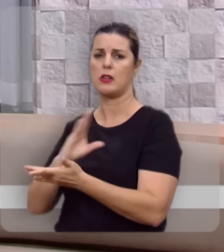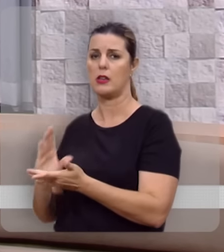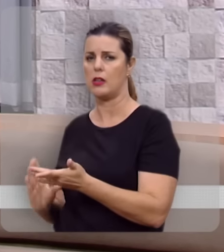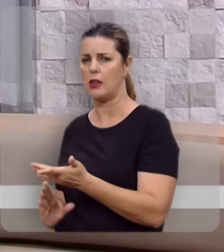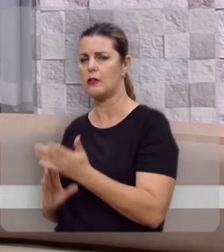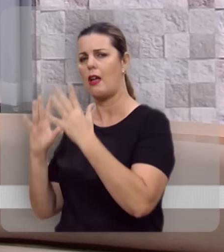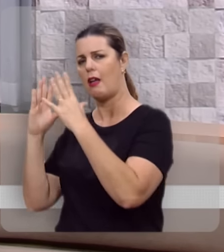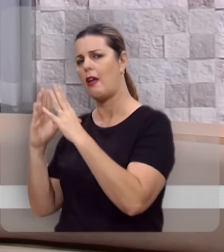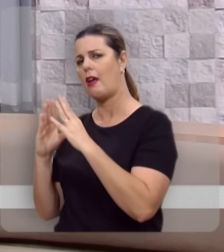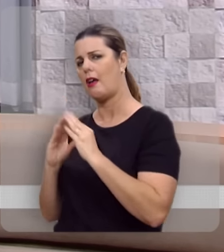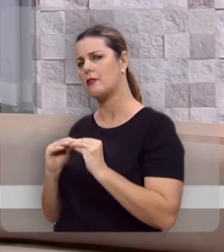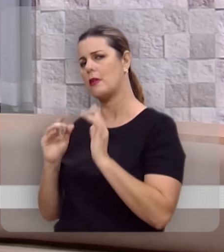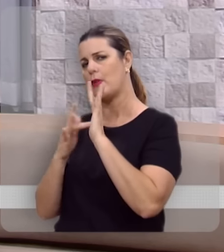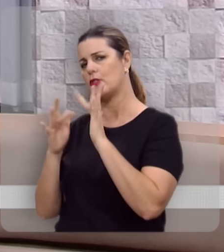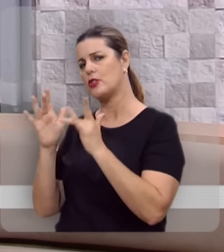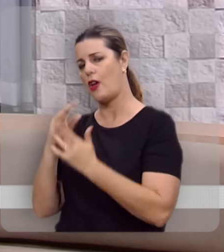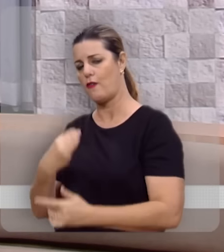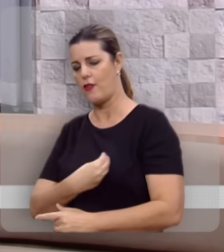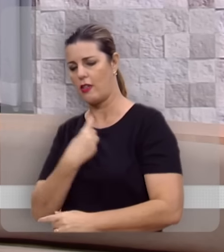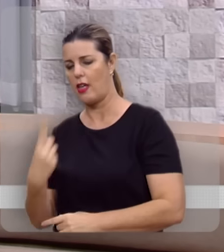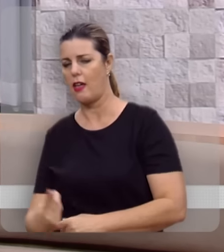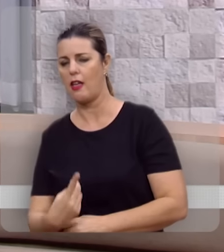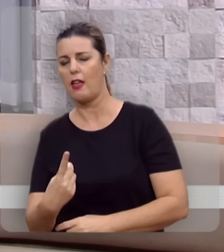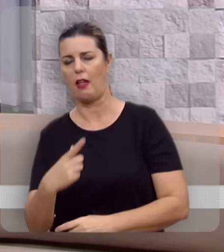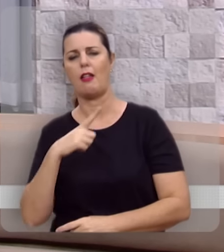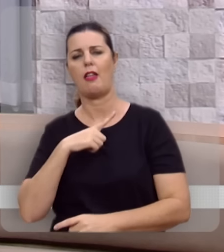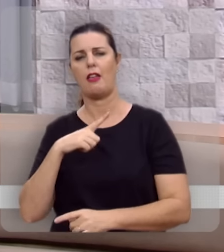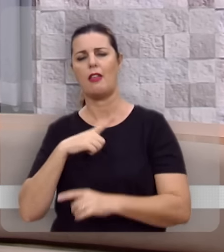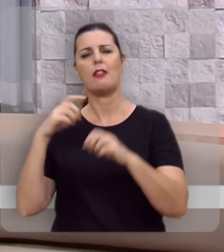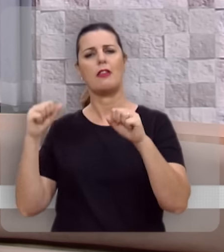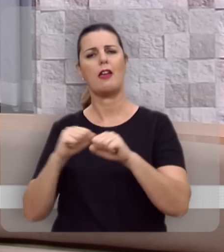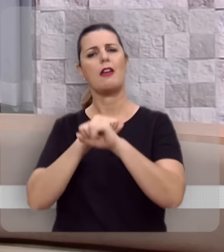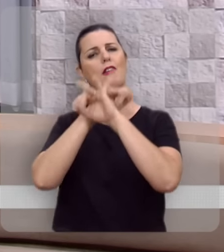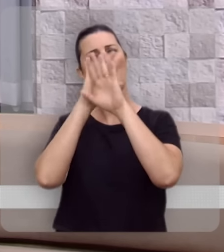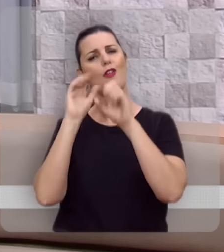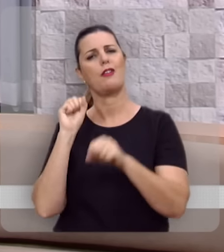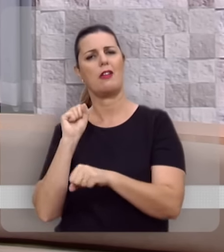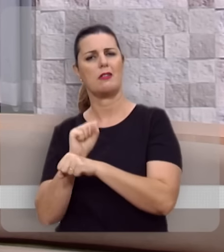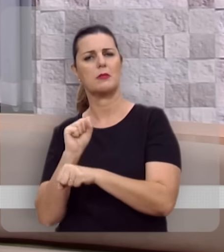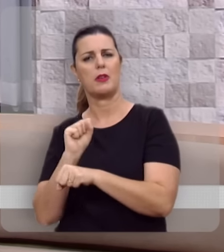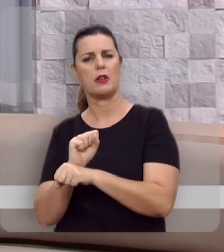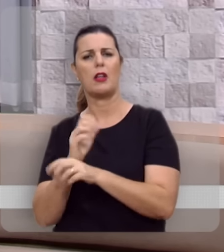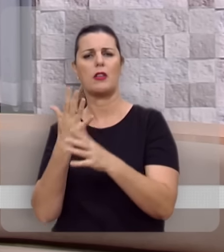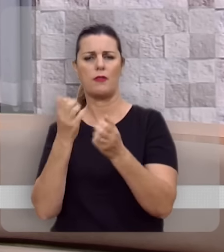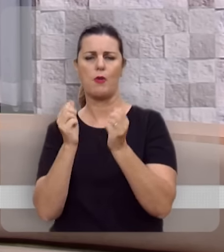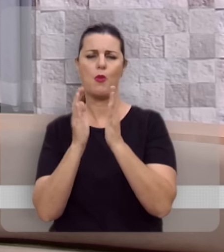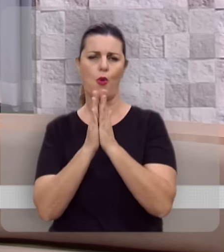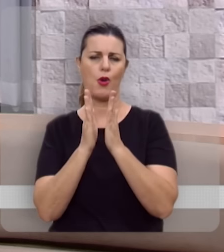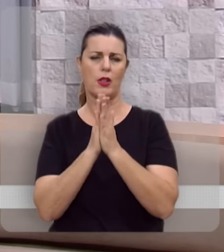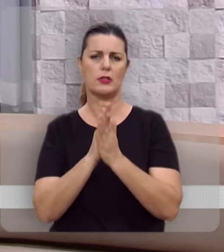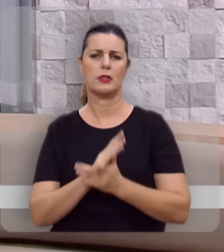sua vida a Ele e receber dele a vida eterna e ter esta gloriosa